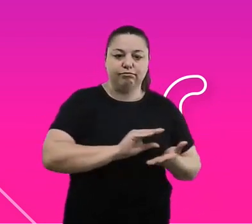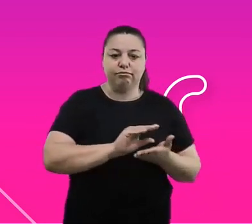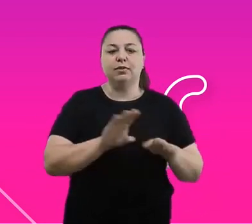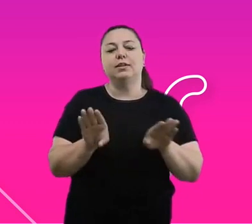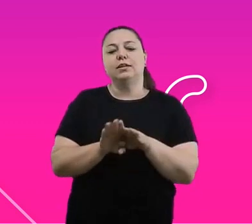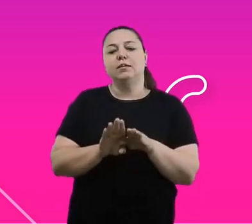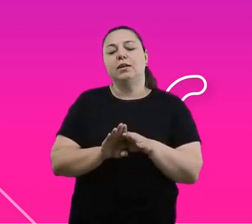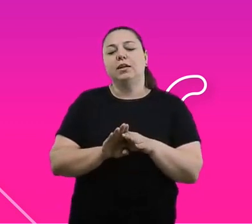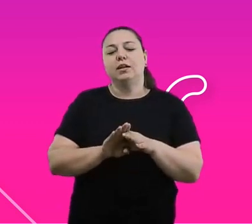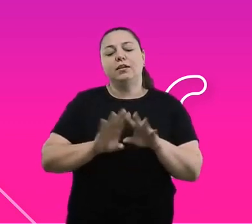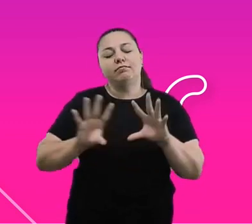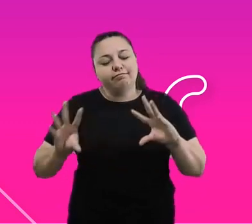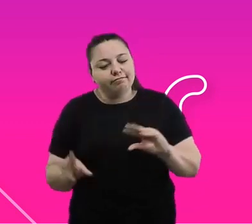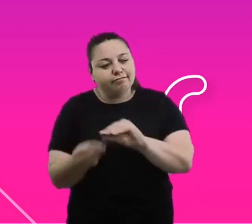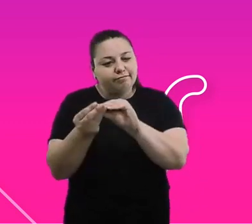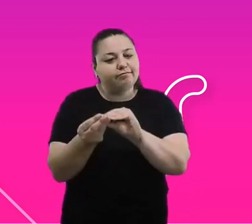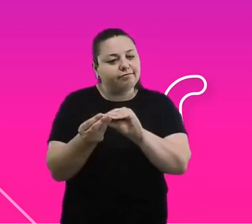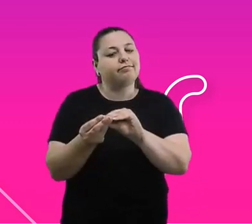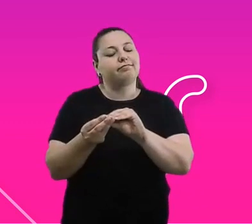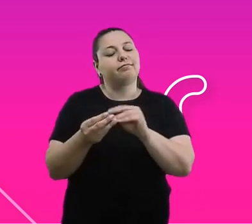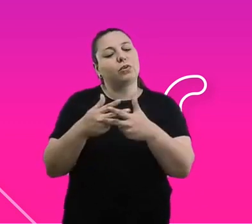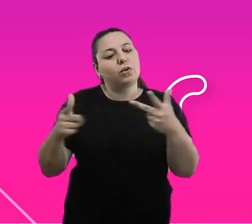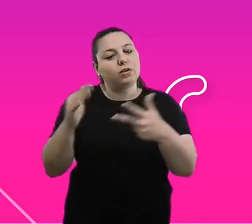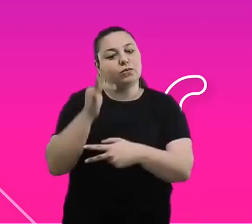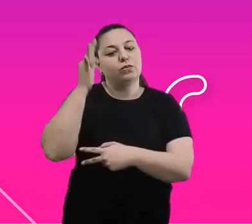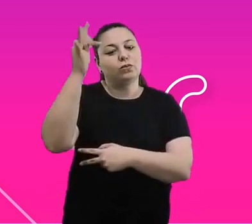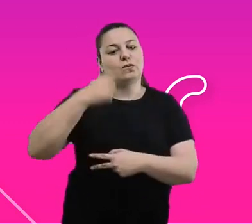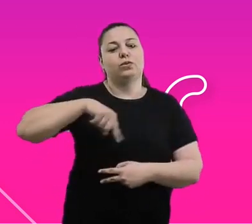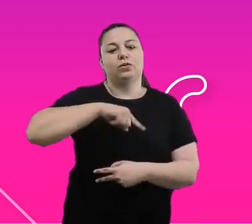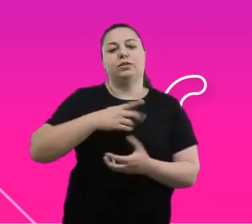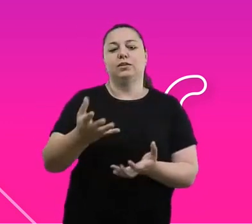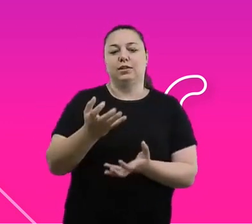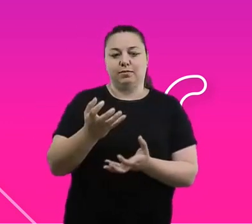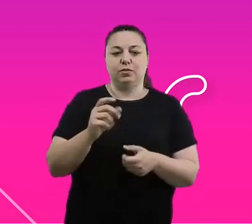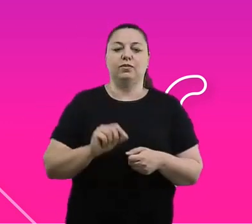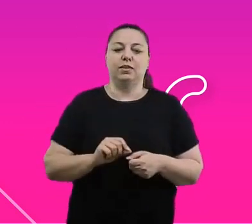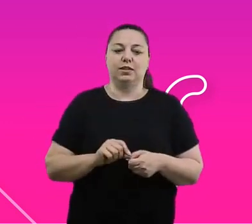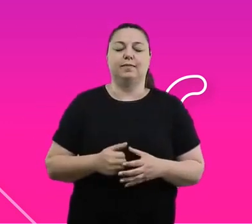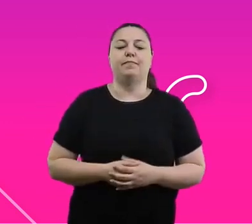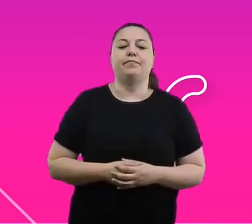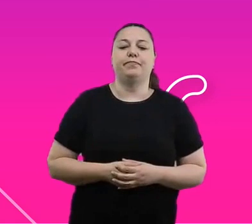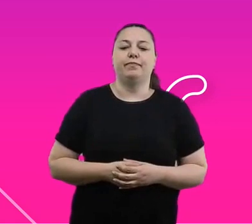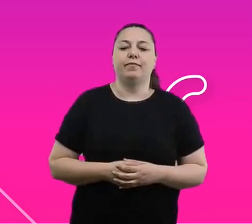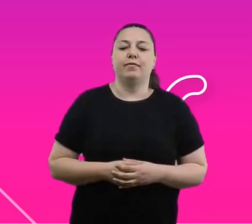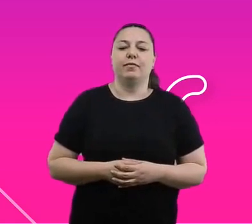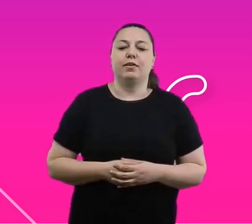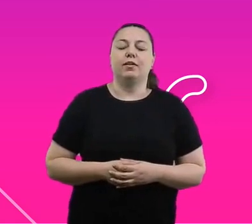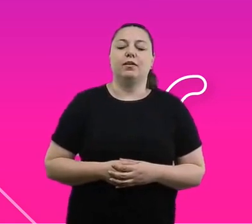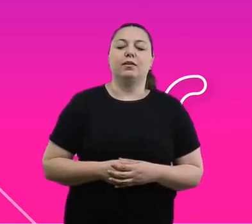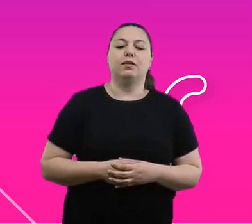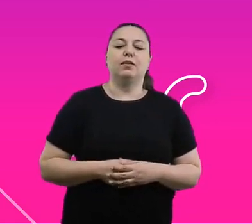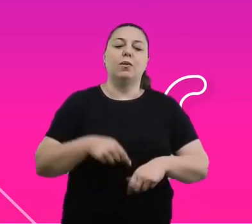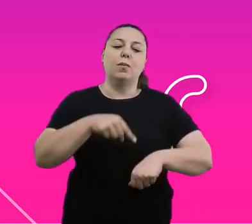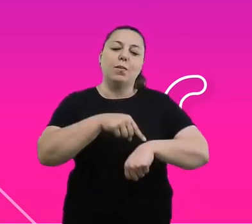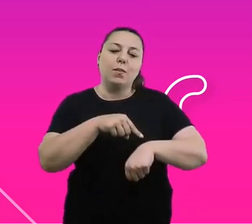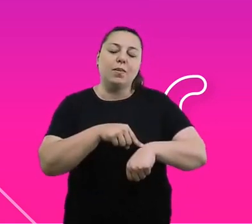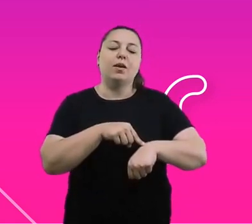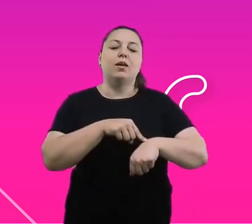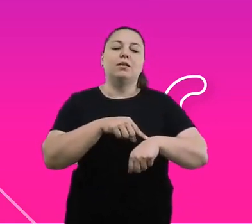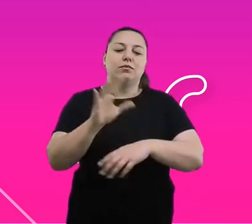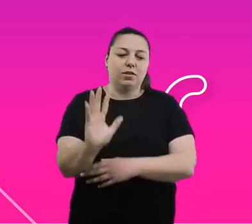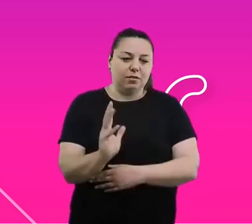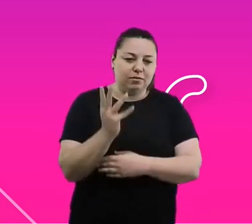e próximos passos que a gente quer realizar. Bom, a sala de situação ela já estava dentro da gestão atual, só que